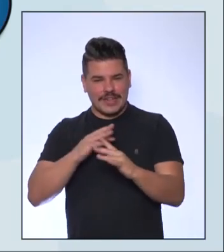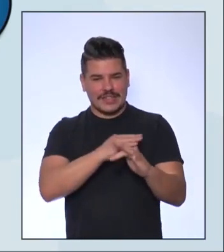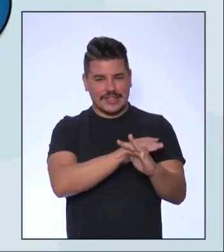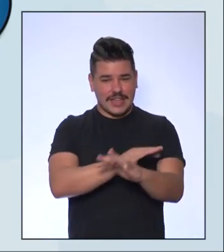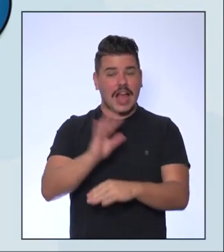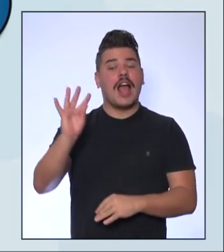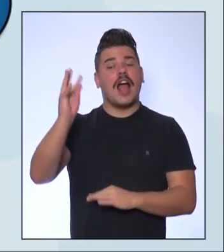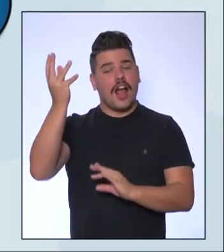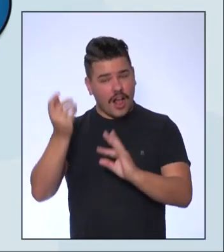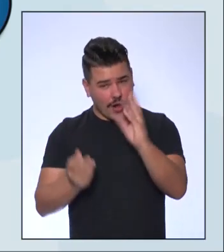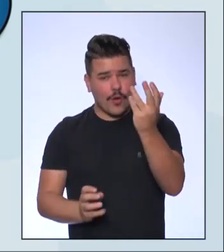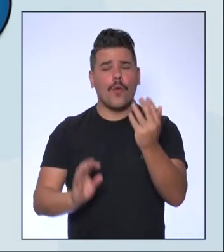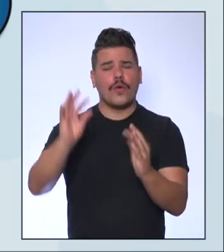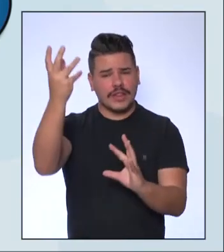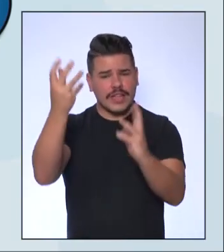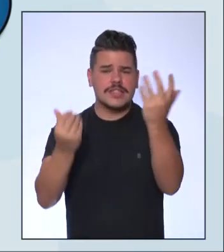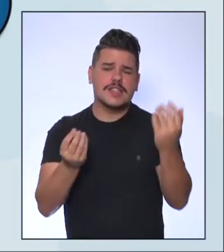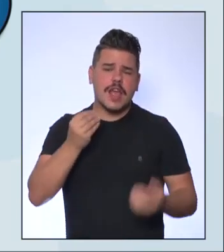motivos, alguns